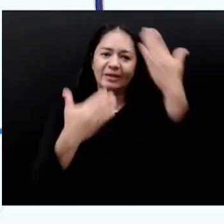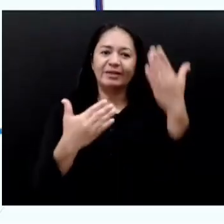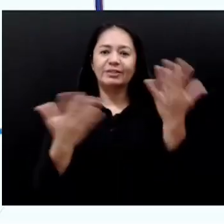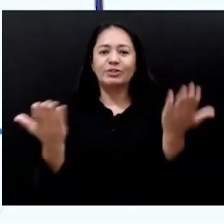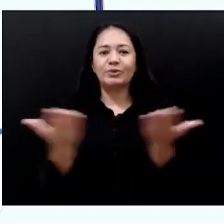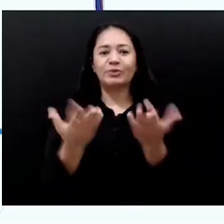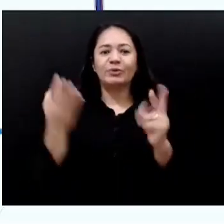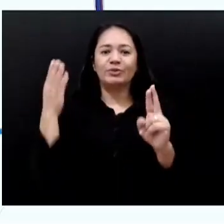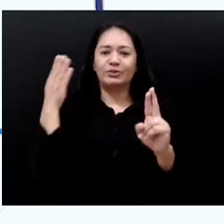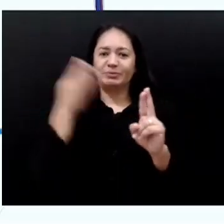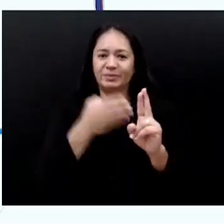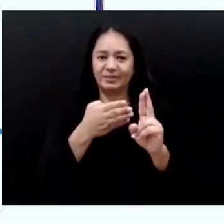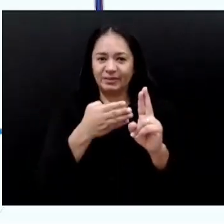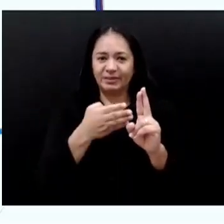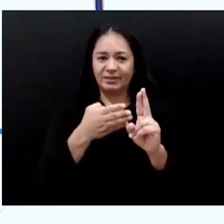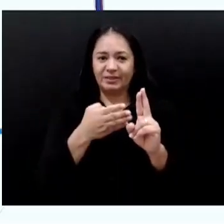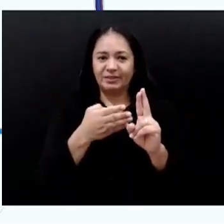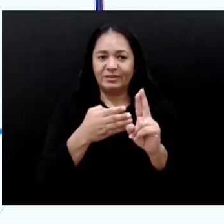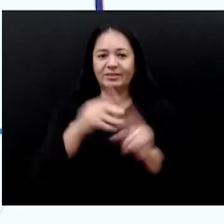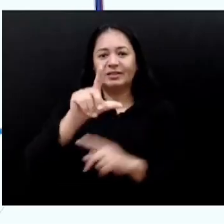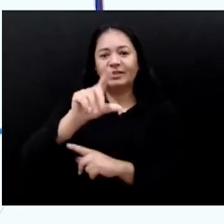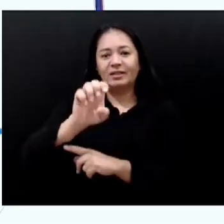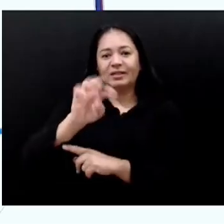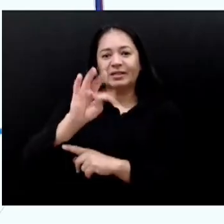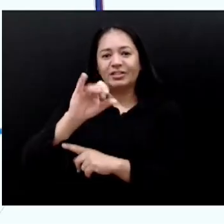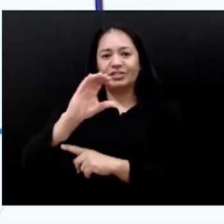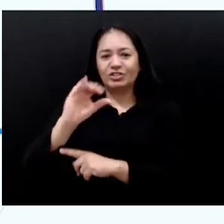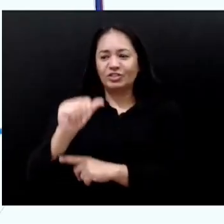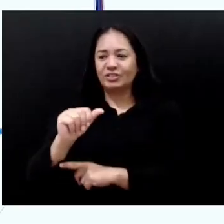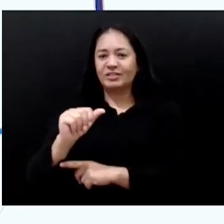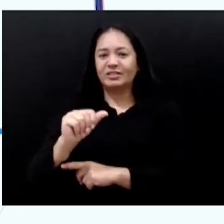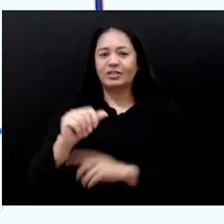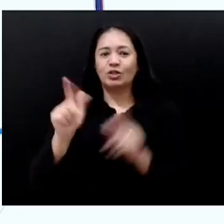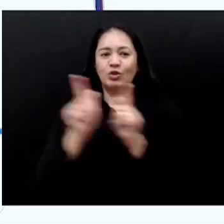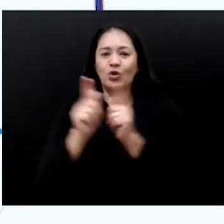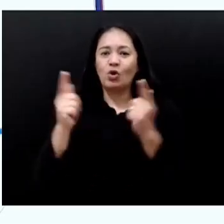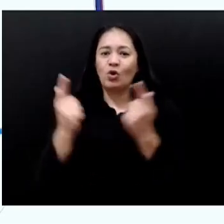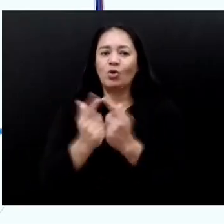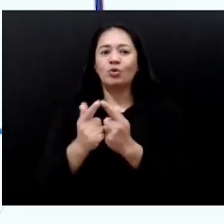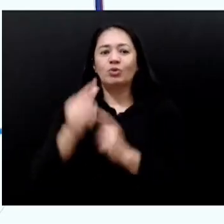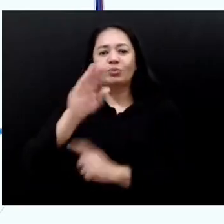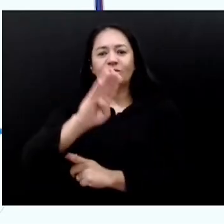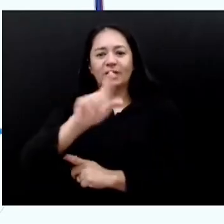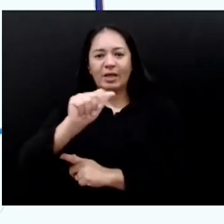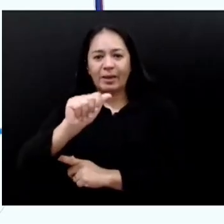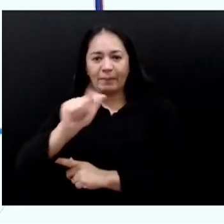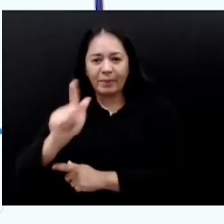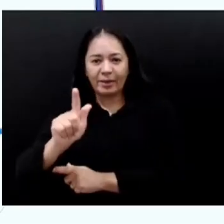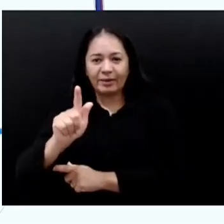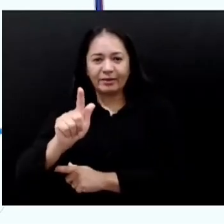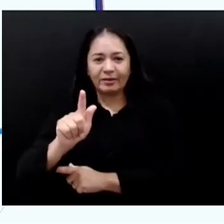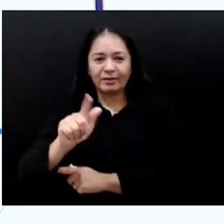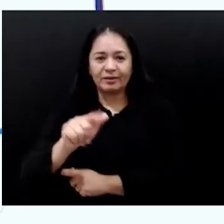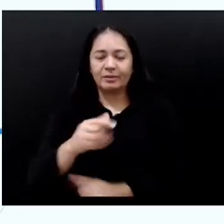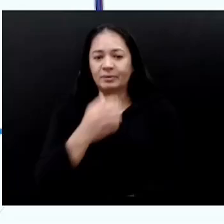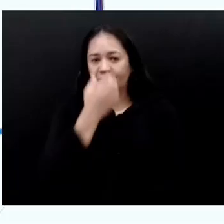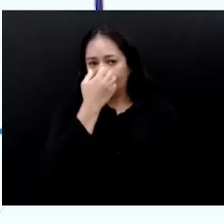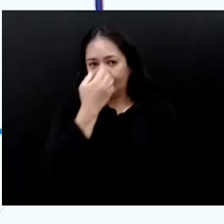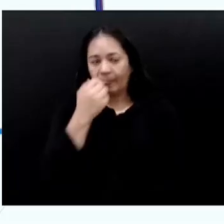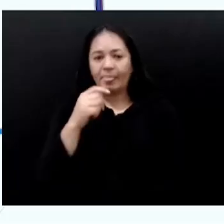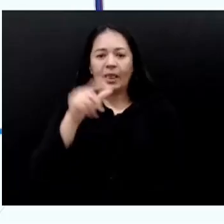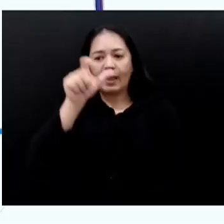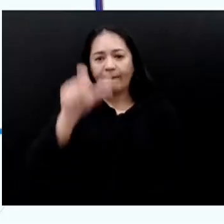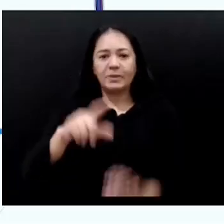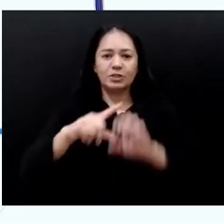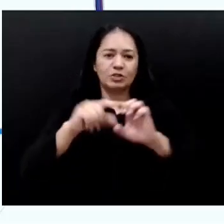pela Letícia, a nossa equipe também da Bag Destilaria. Se engana aquele empreendedor que acha que